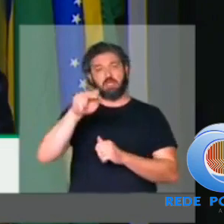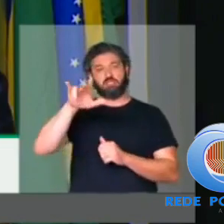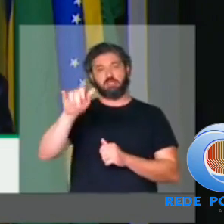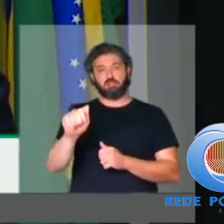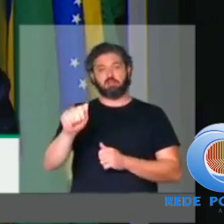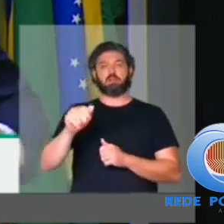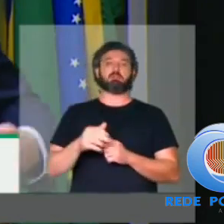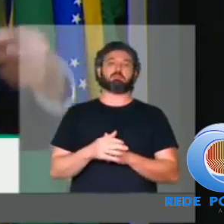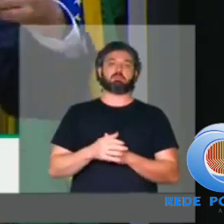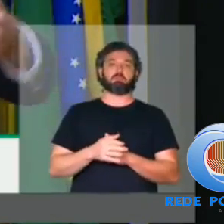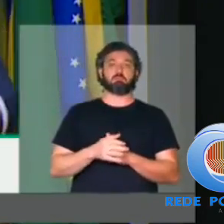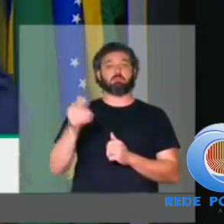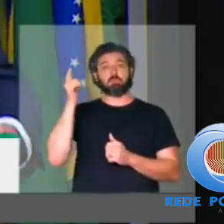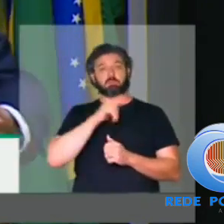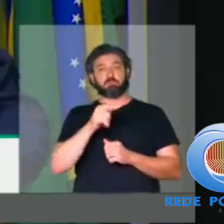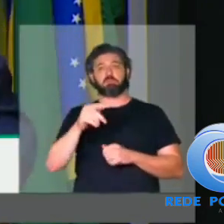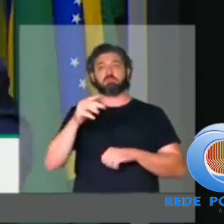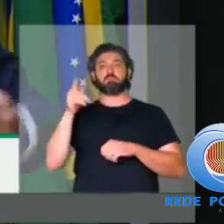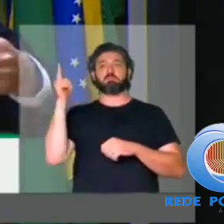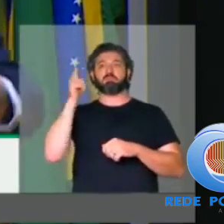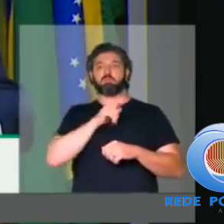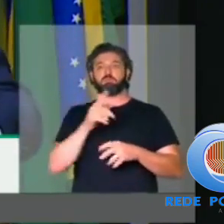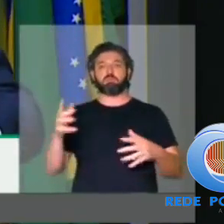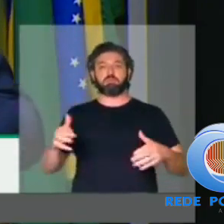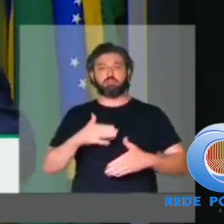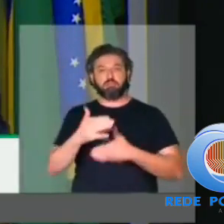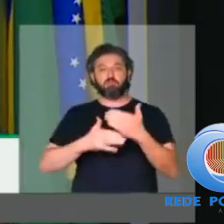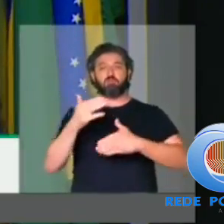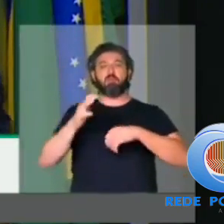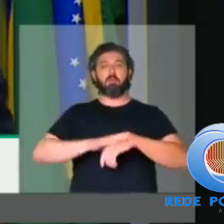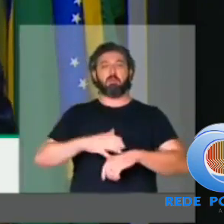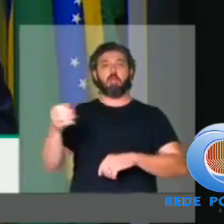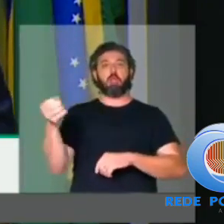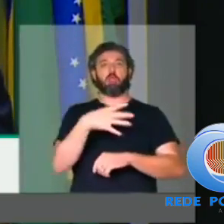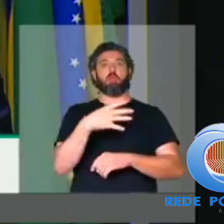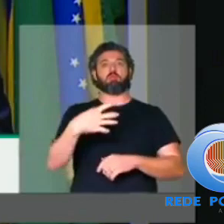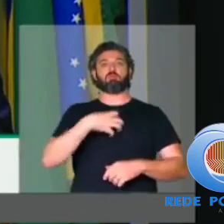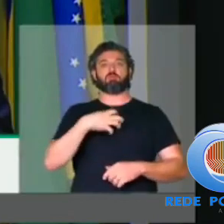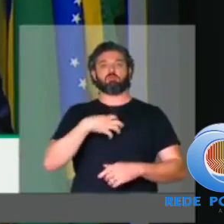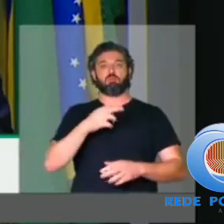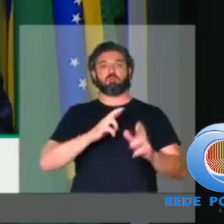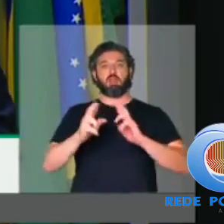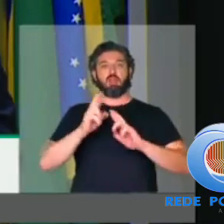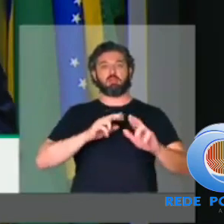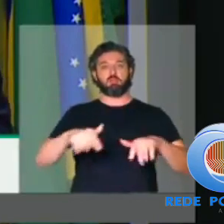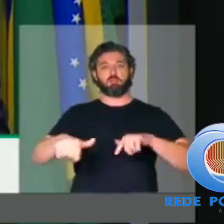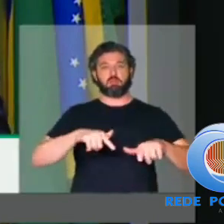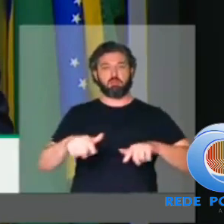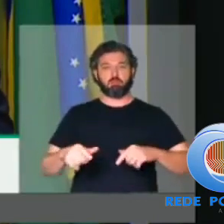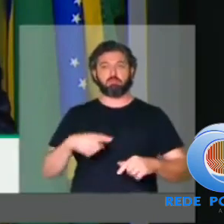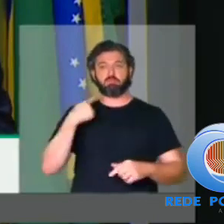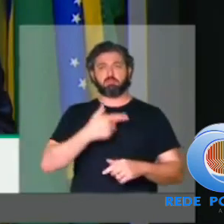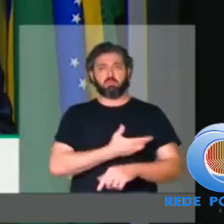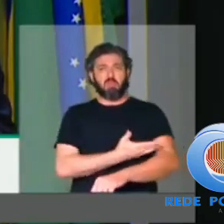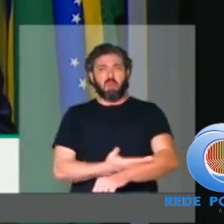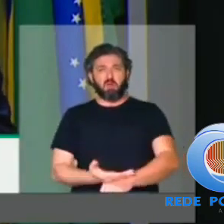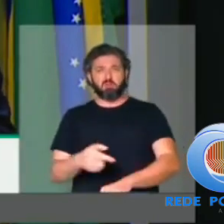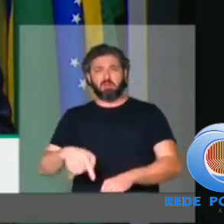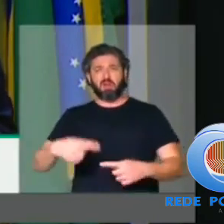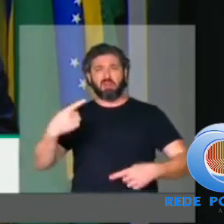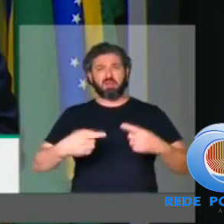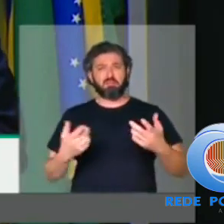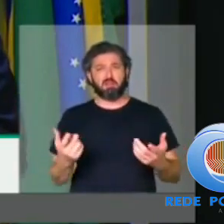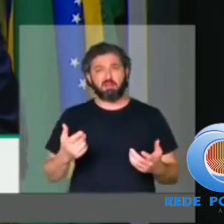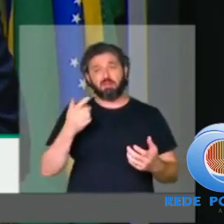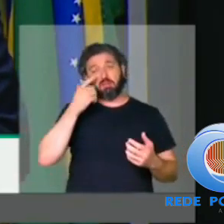agências reguladoras, para que elas possam catalisar e desenvolver novas formas de relação. O que a gente está acostumado a